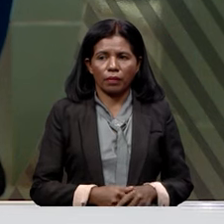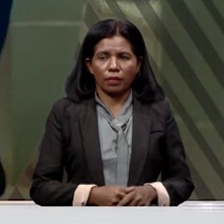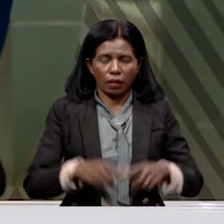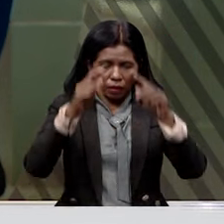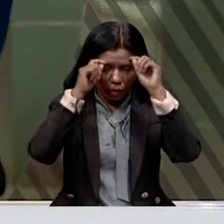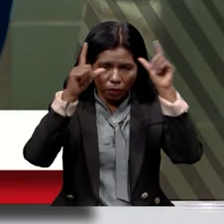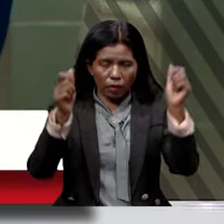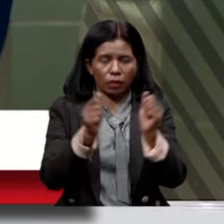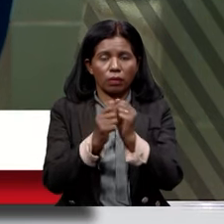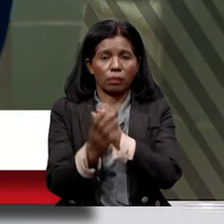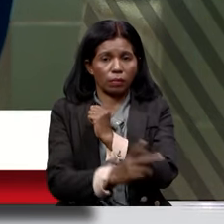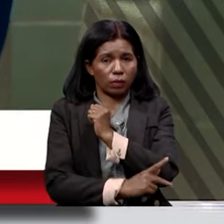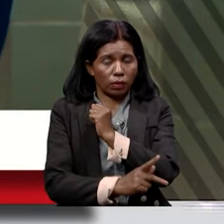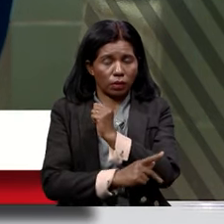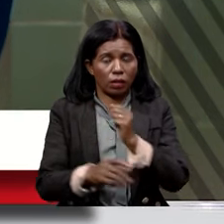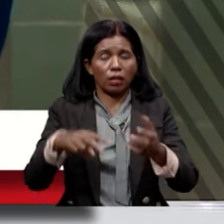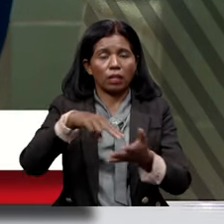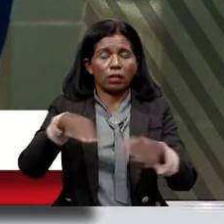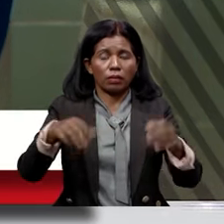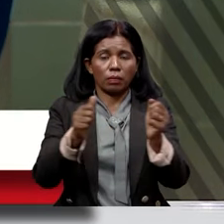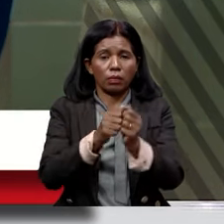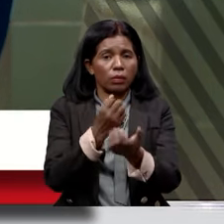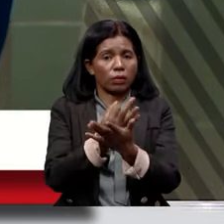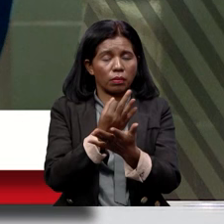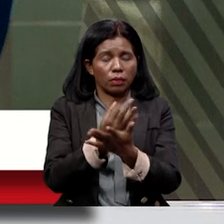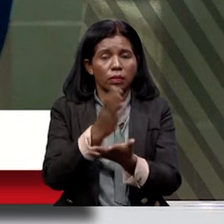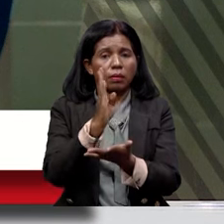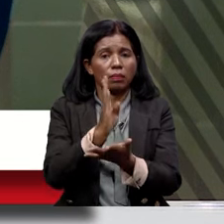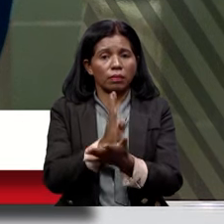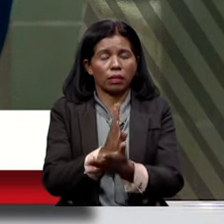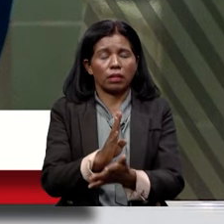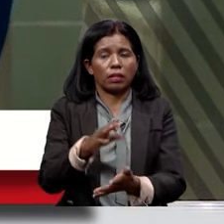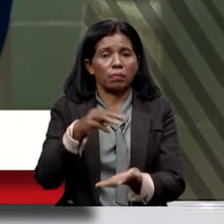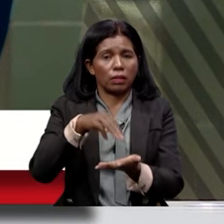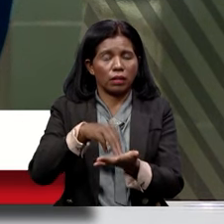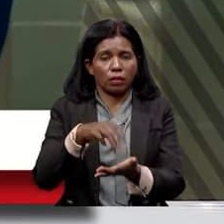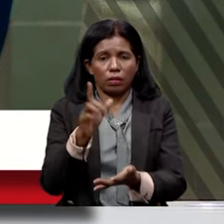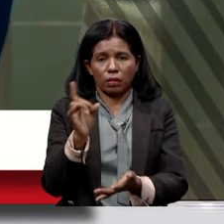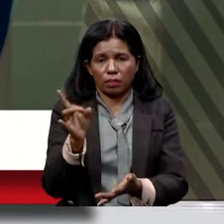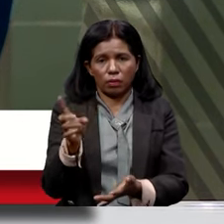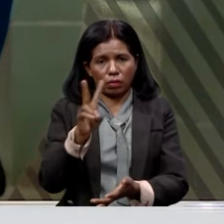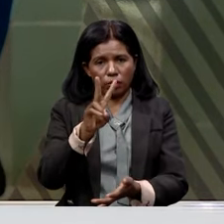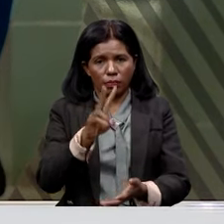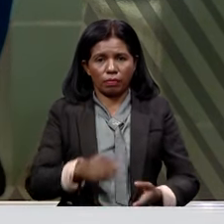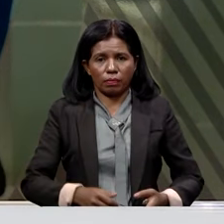Timor-Leste, no Portugal, estabelece cooperação, orçamento, BESIC, milhão, o alo nulo resta em rua.